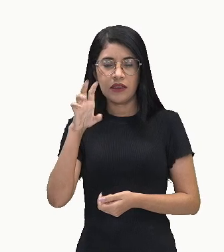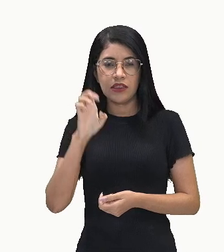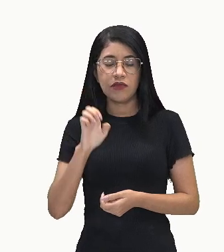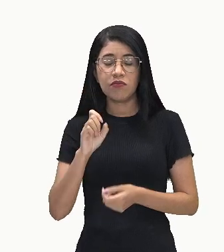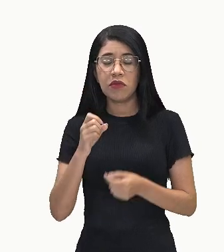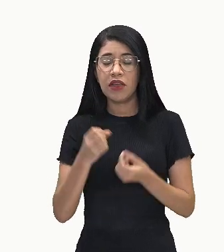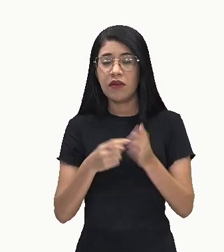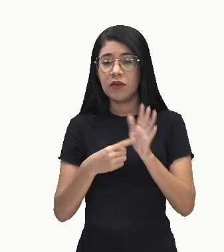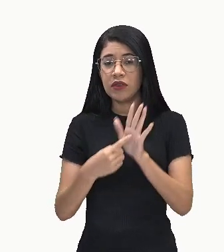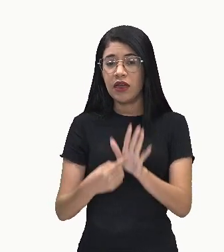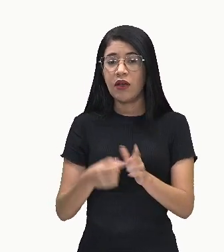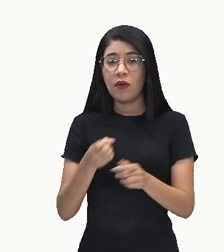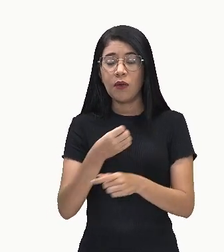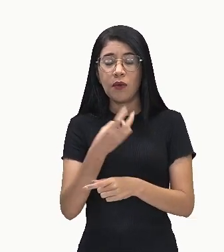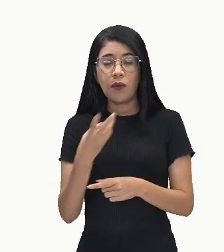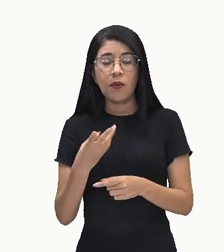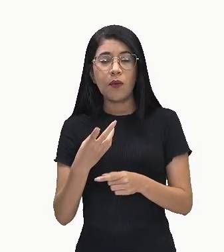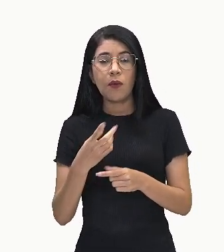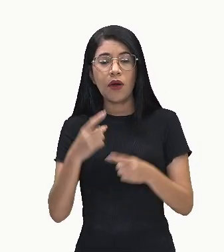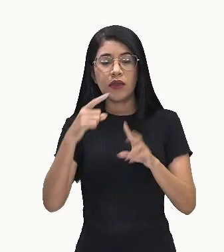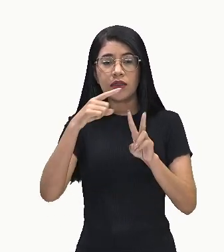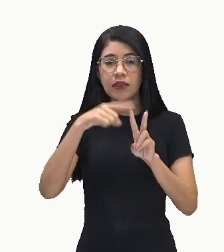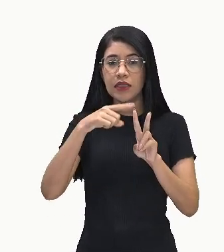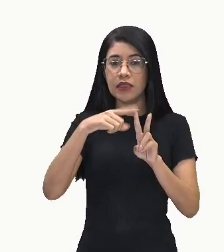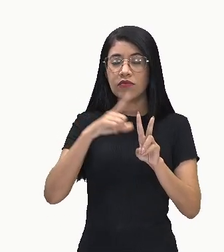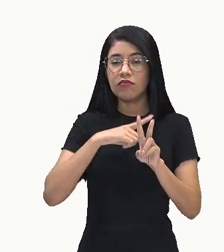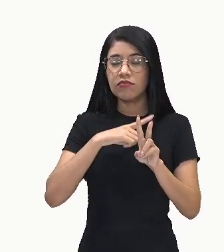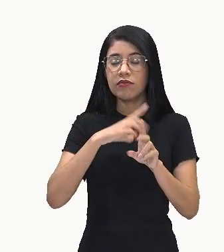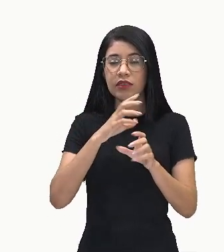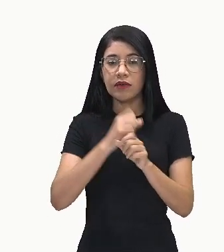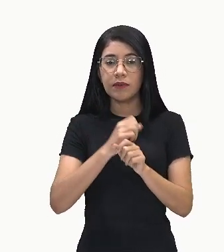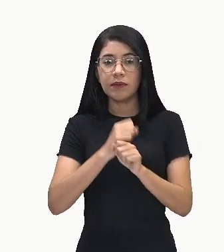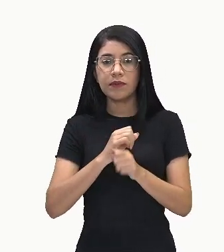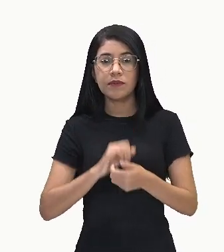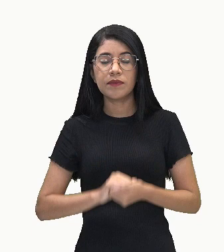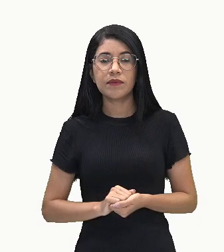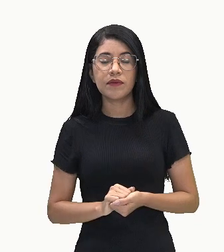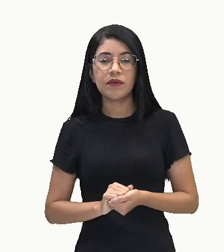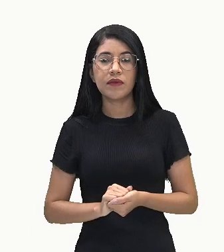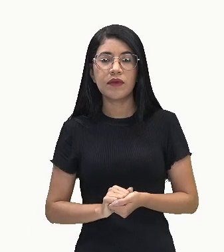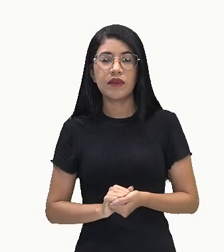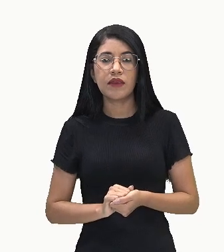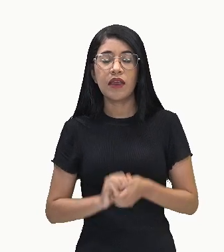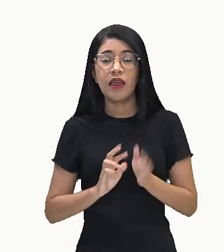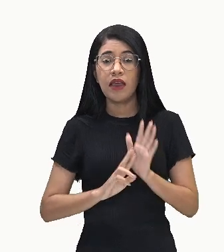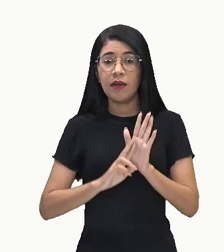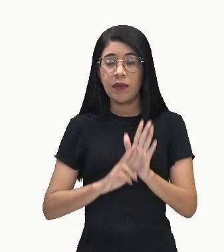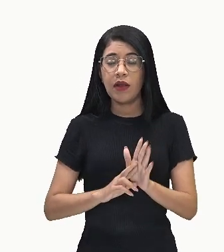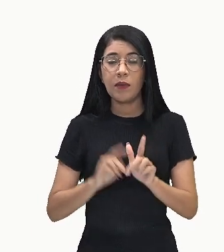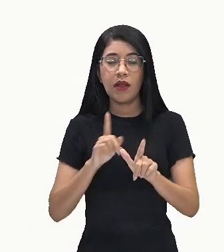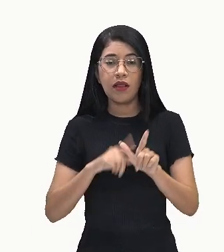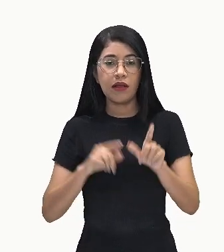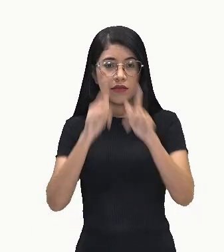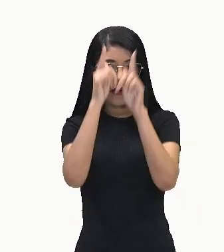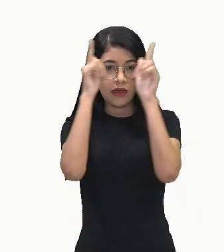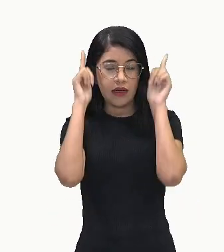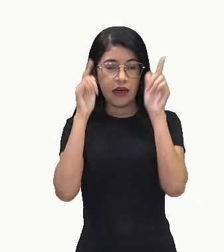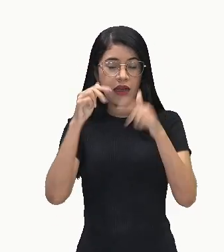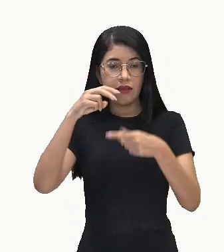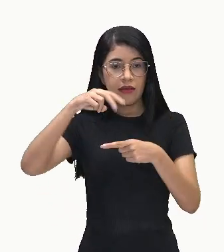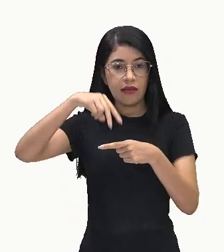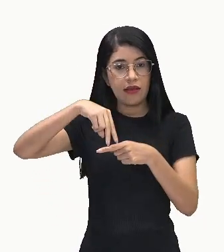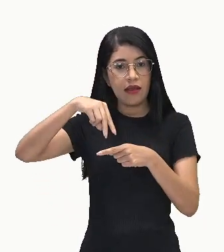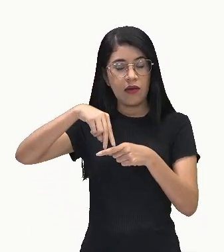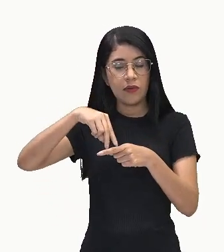que a equação vai possuir. O discriminante, que é representado por uma letra grega, né, chamado delta, é dada